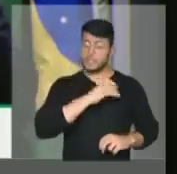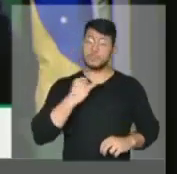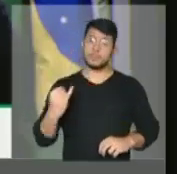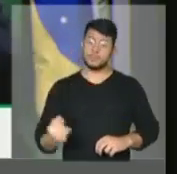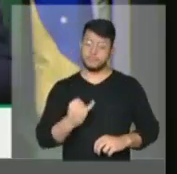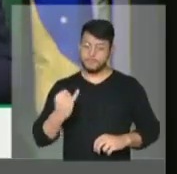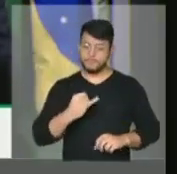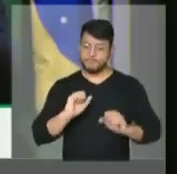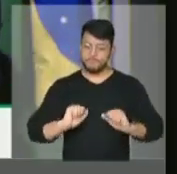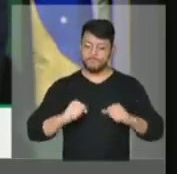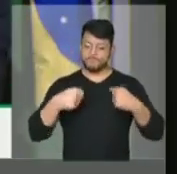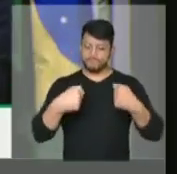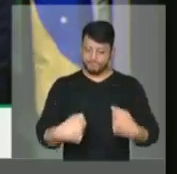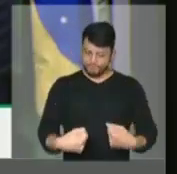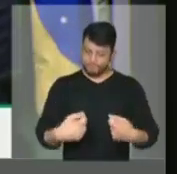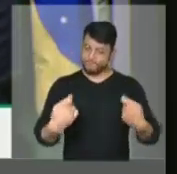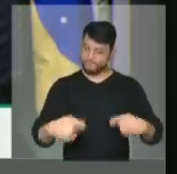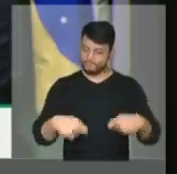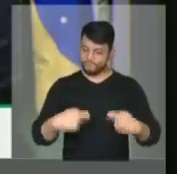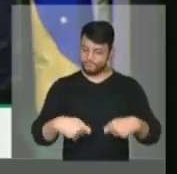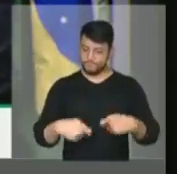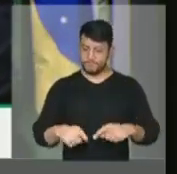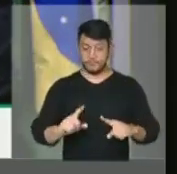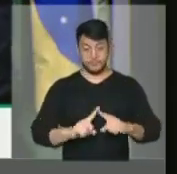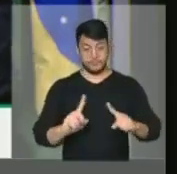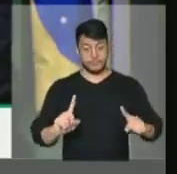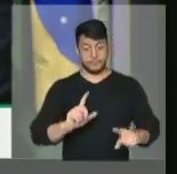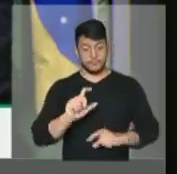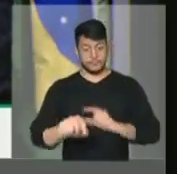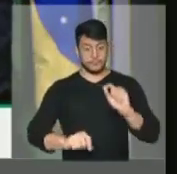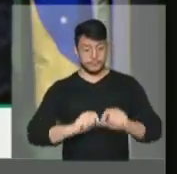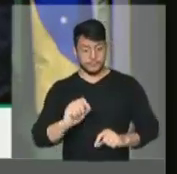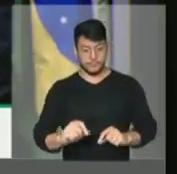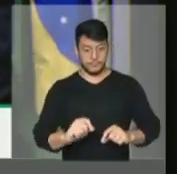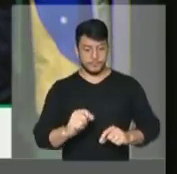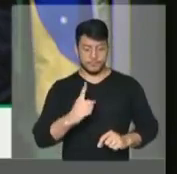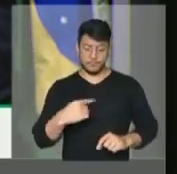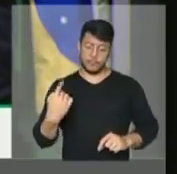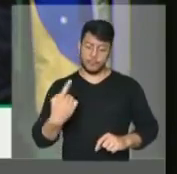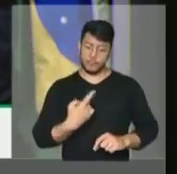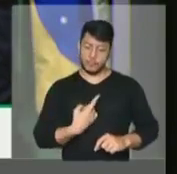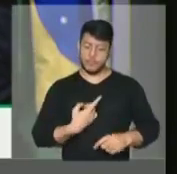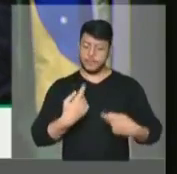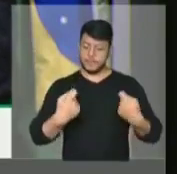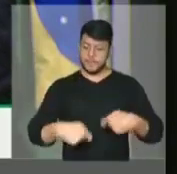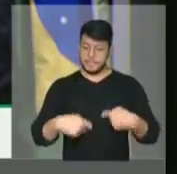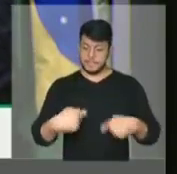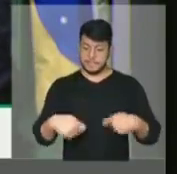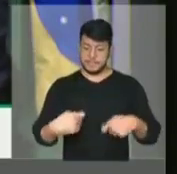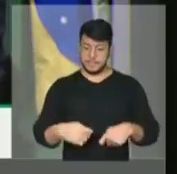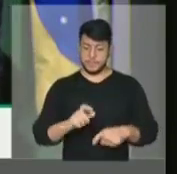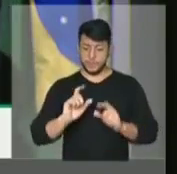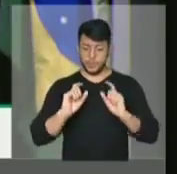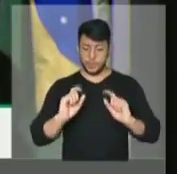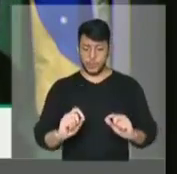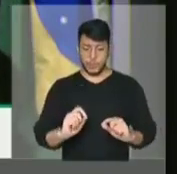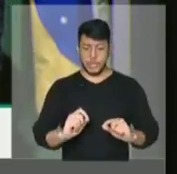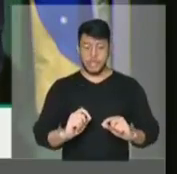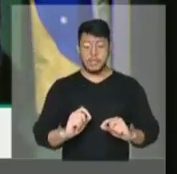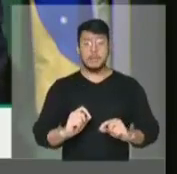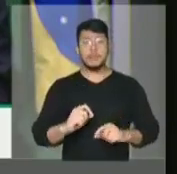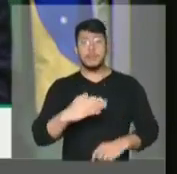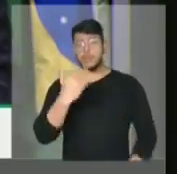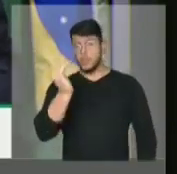de ser enfrentados e abordados, mas é preciso que a gente tenha no Brasil um